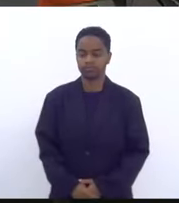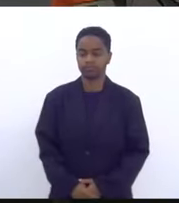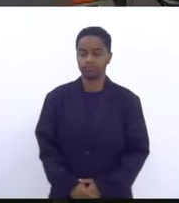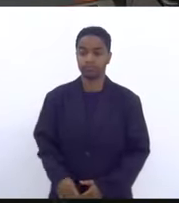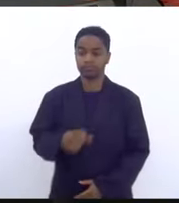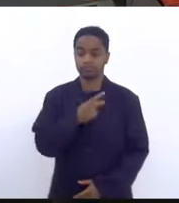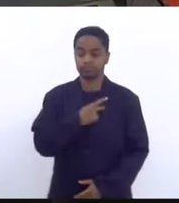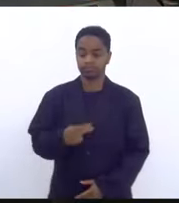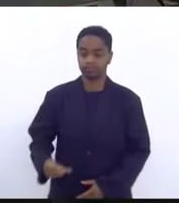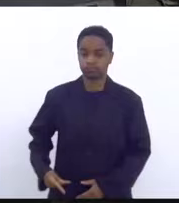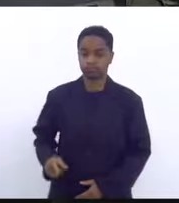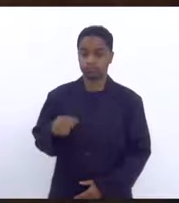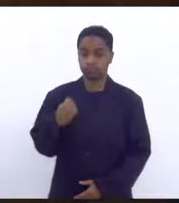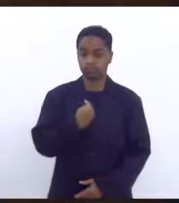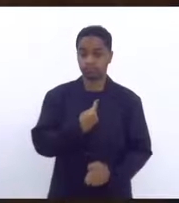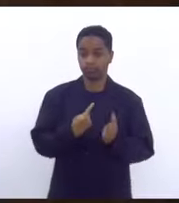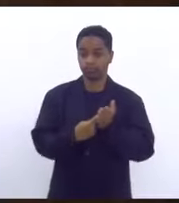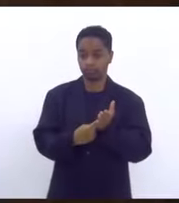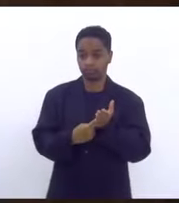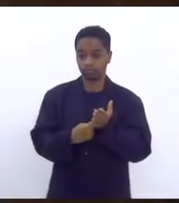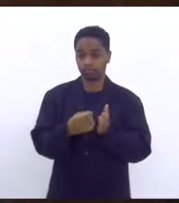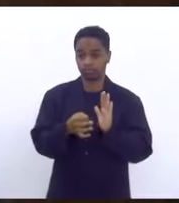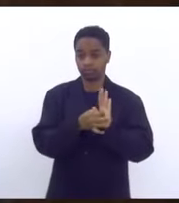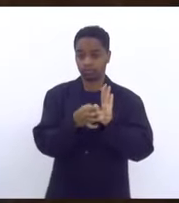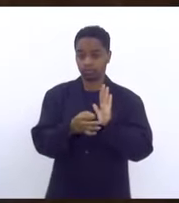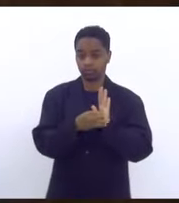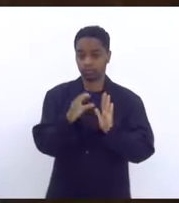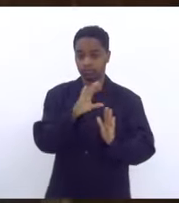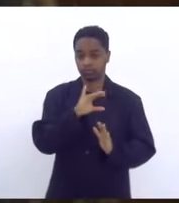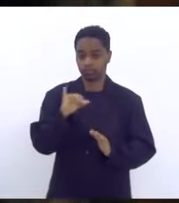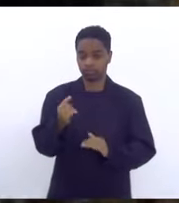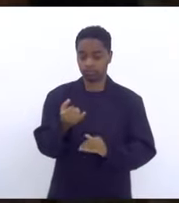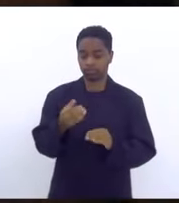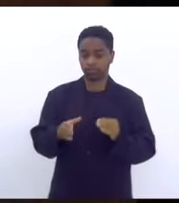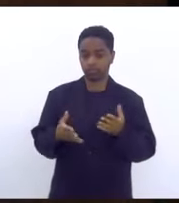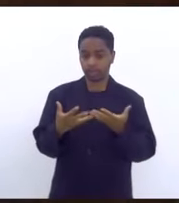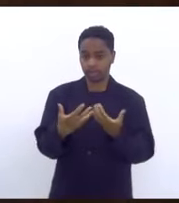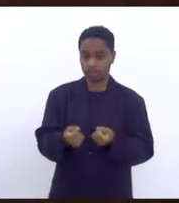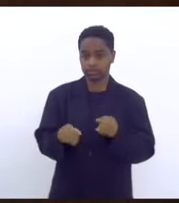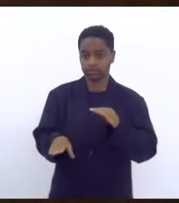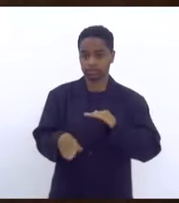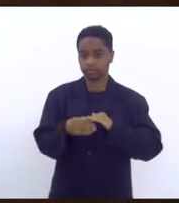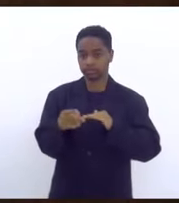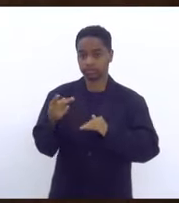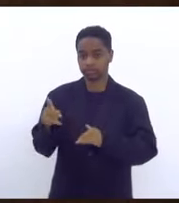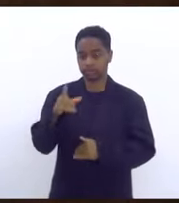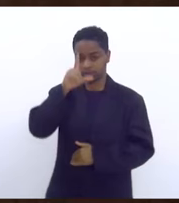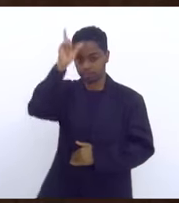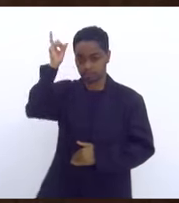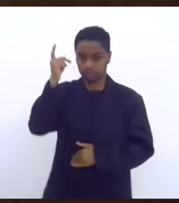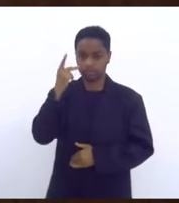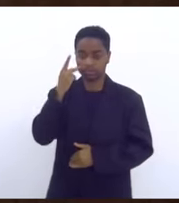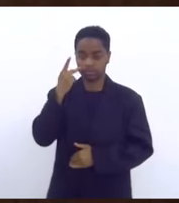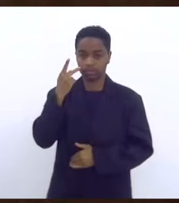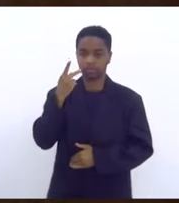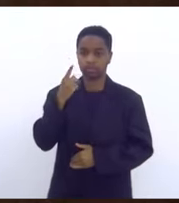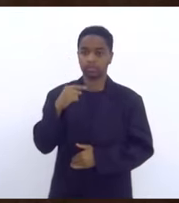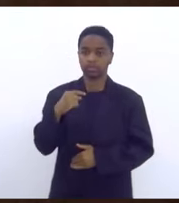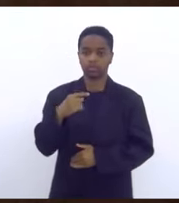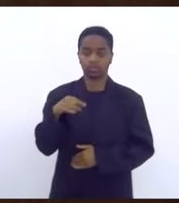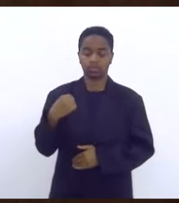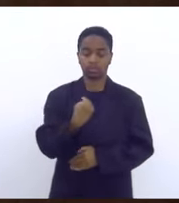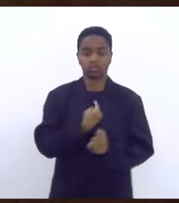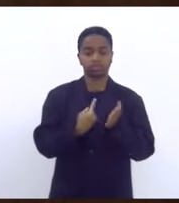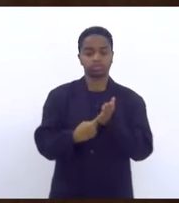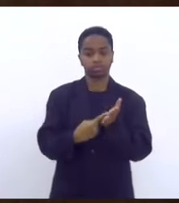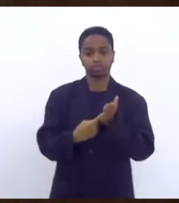houve entendimento aqui, porque o parecer da CCJ acata a emenda do deputado Luiz Paulo, e tanto o autor quanto o autor das emendas chegaram no